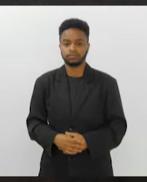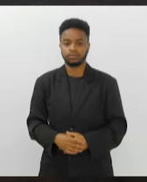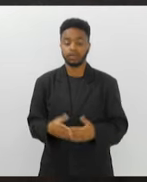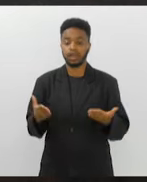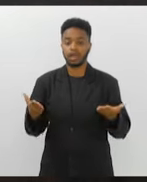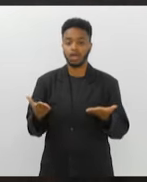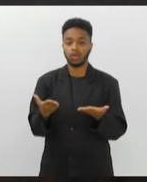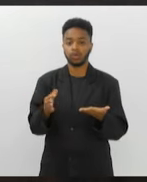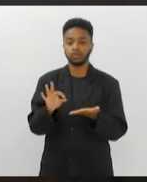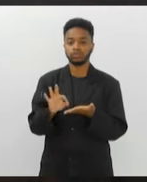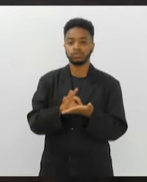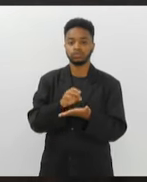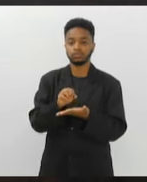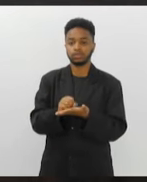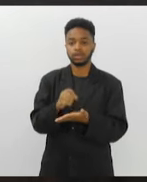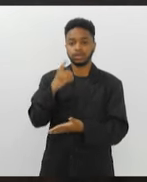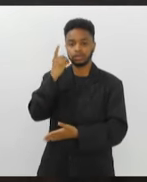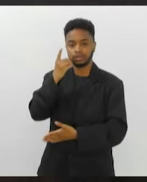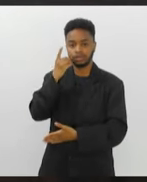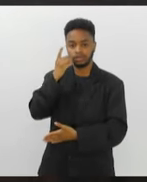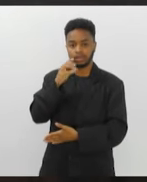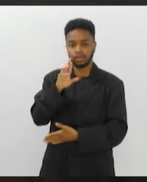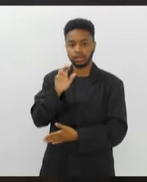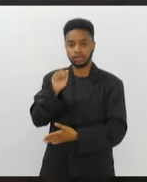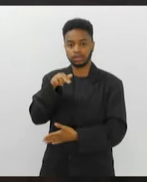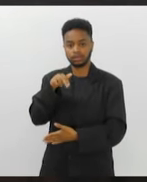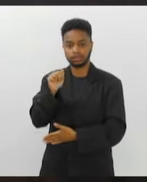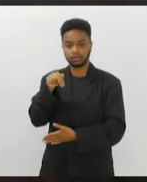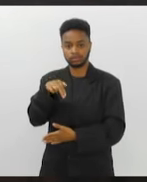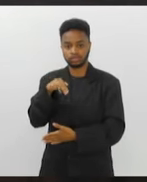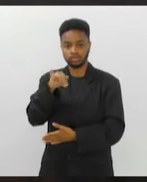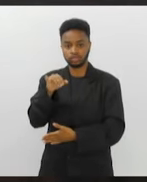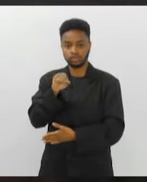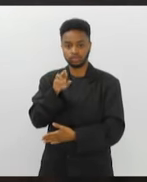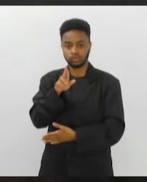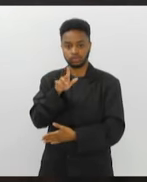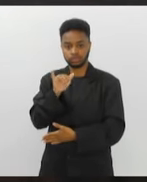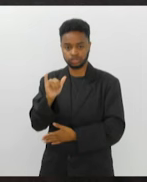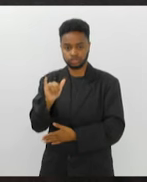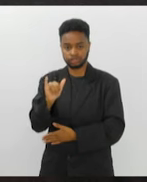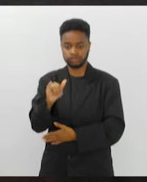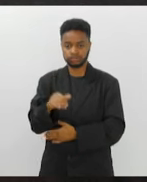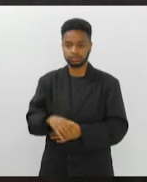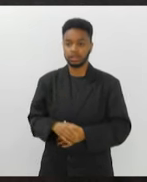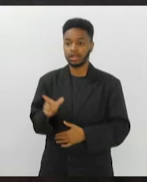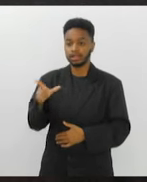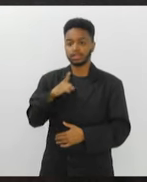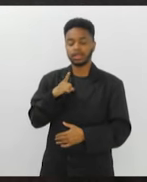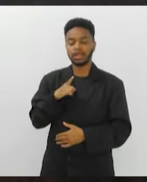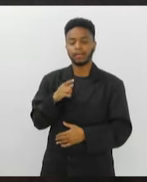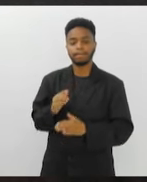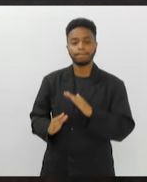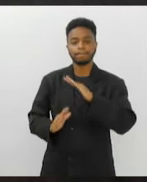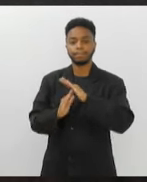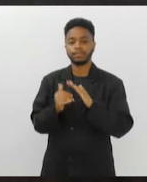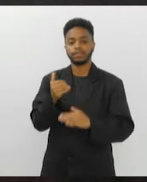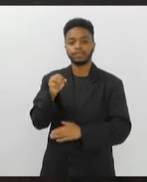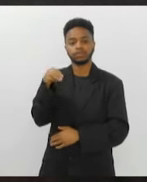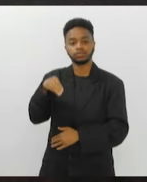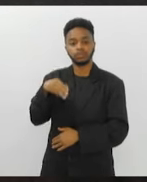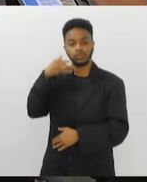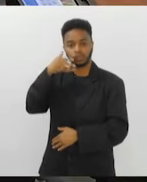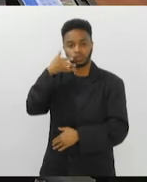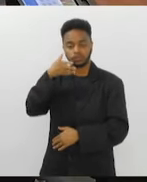Próximo orador inscrito é o nobre deputado Renan Jordi. Vossa Excelência dispõe de 10 minutos no tempo